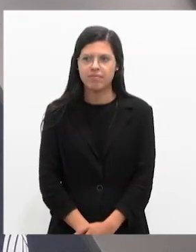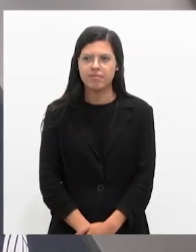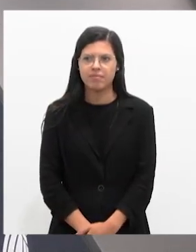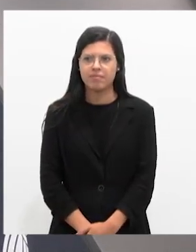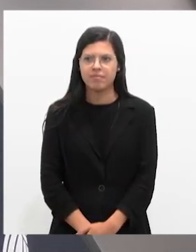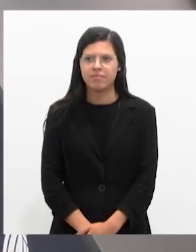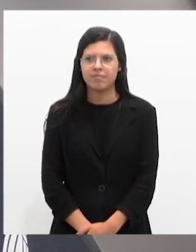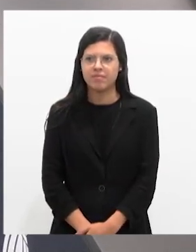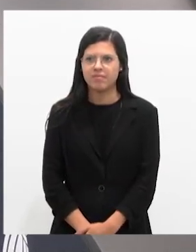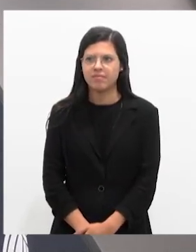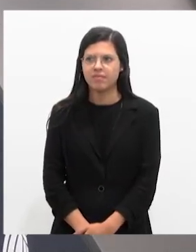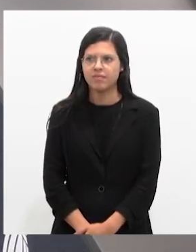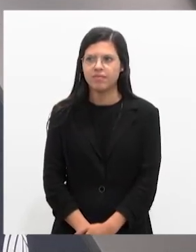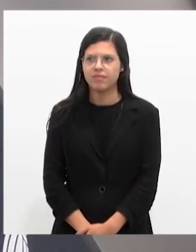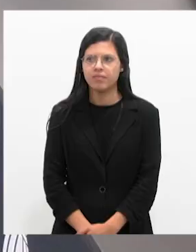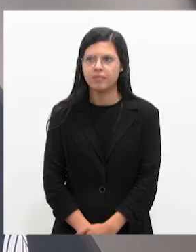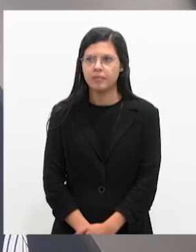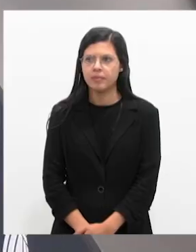Passo, então,